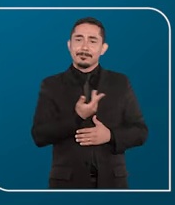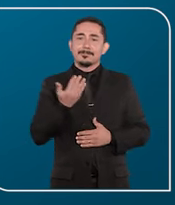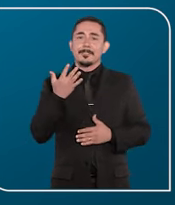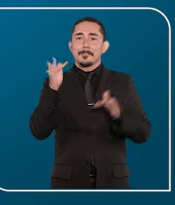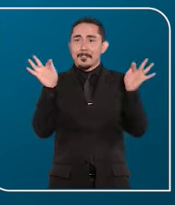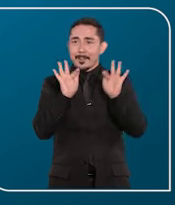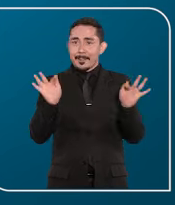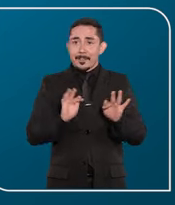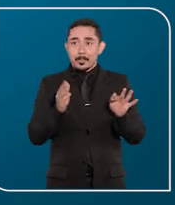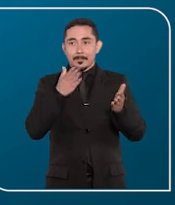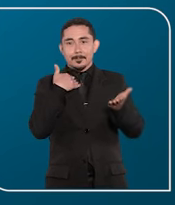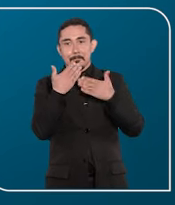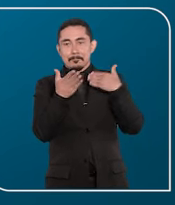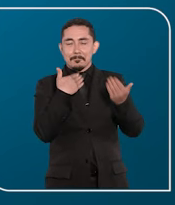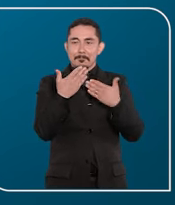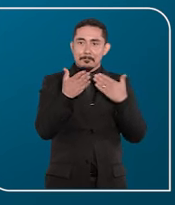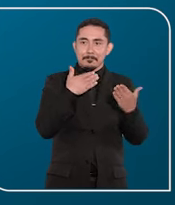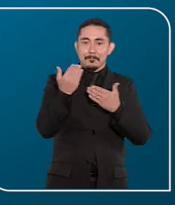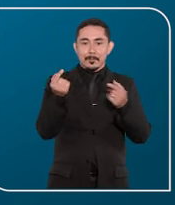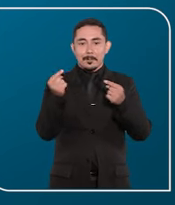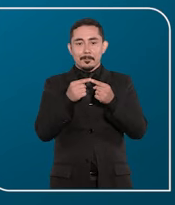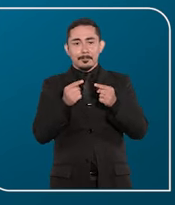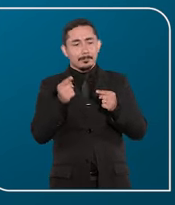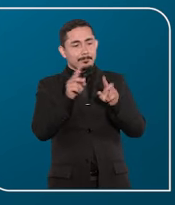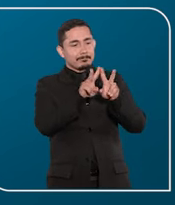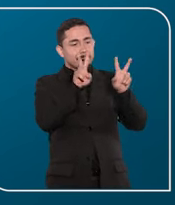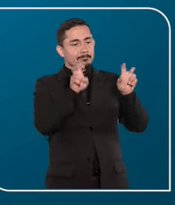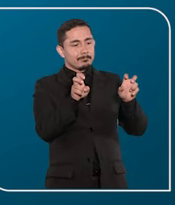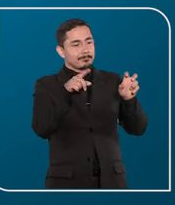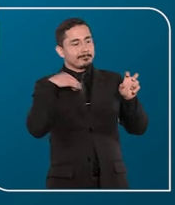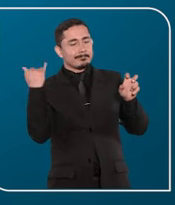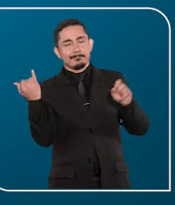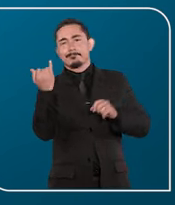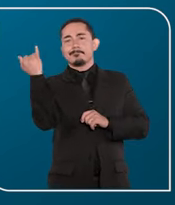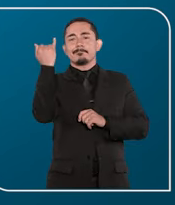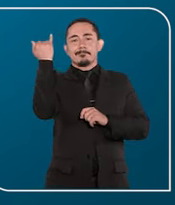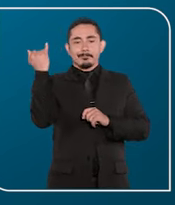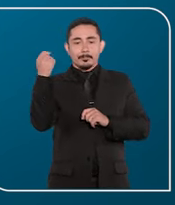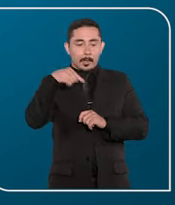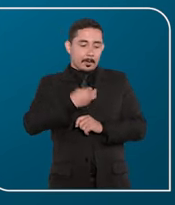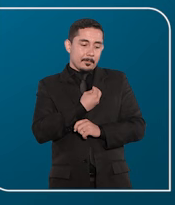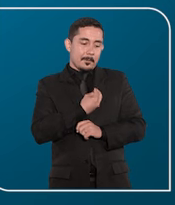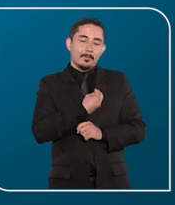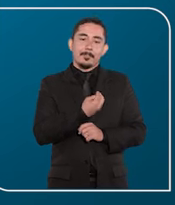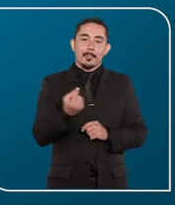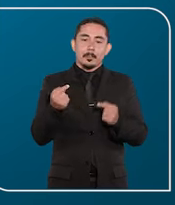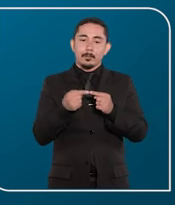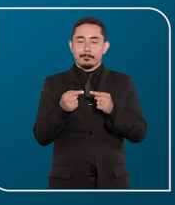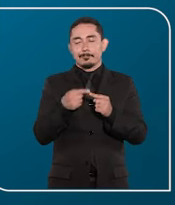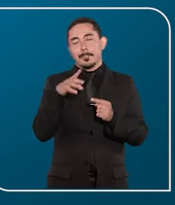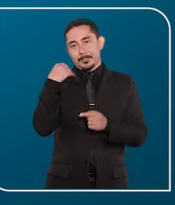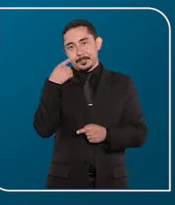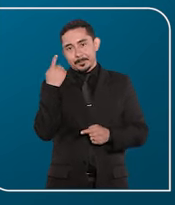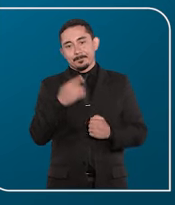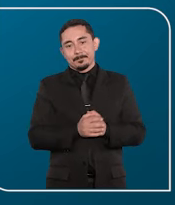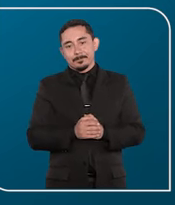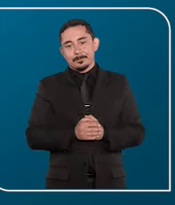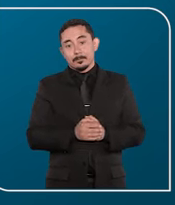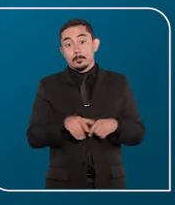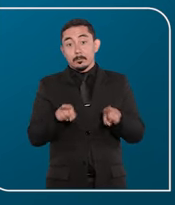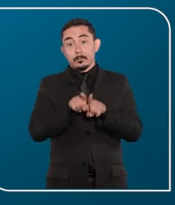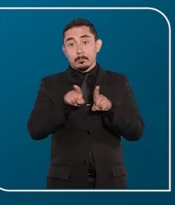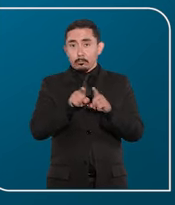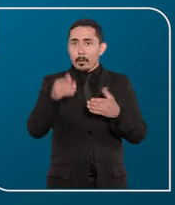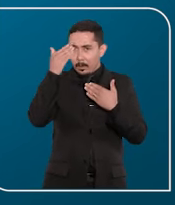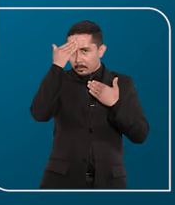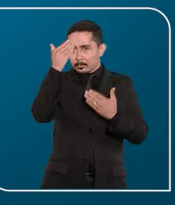gente poder conversar sobre algo tão relevante na minha vida como é a advocacia. E agradecimento